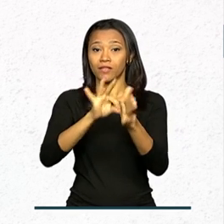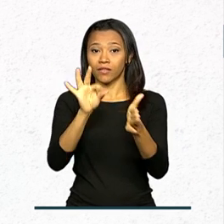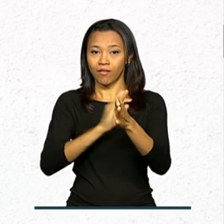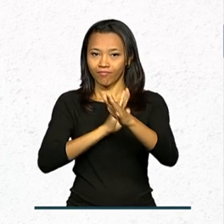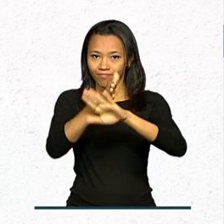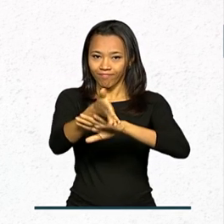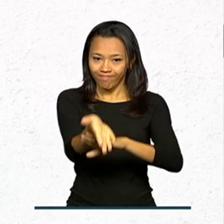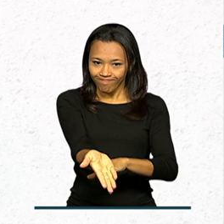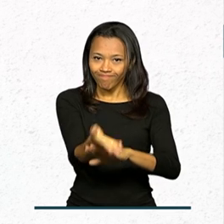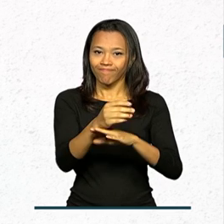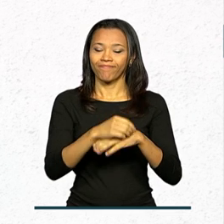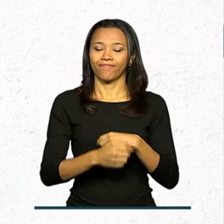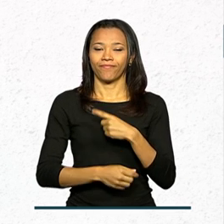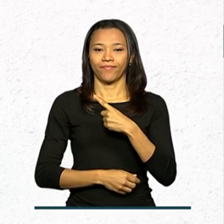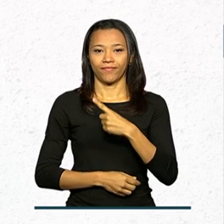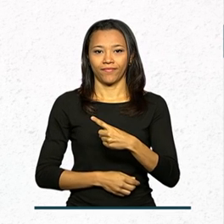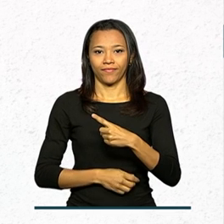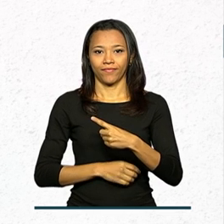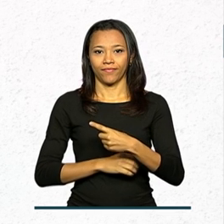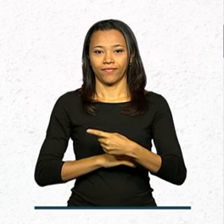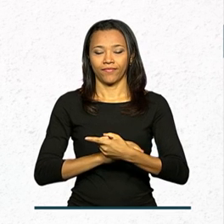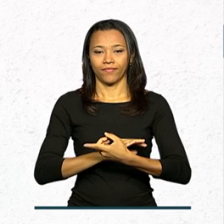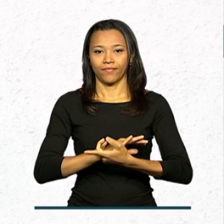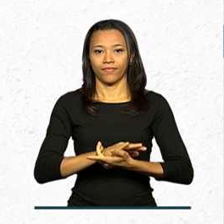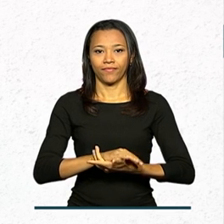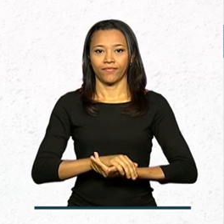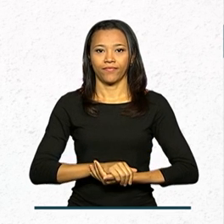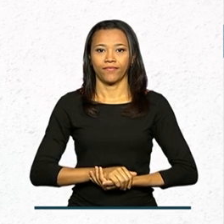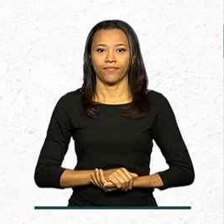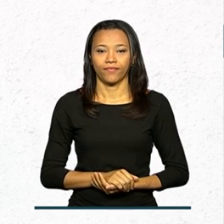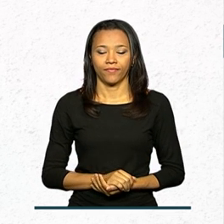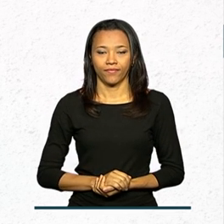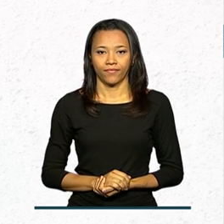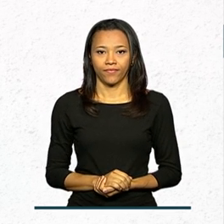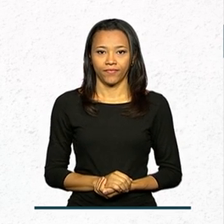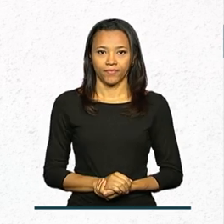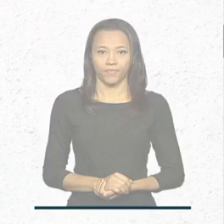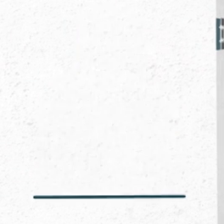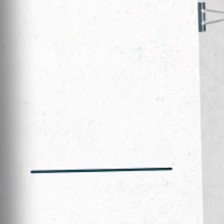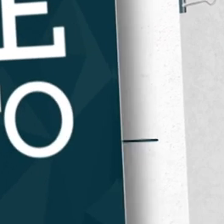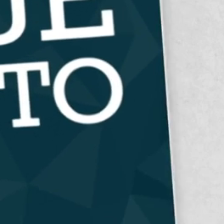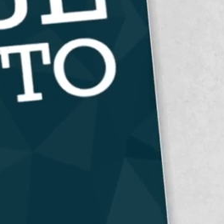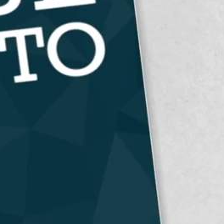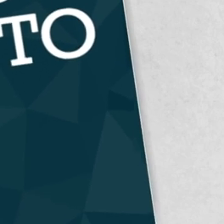na página pnb.ana.gov.br.